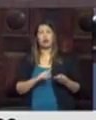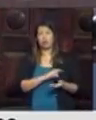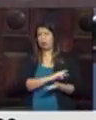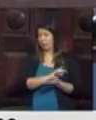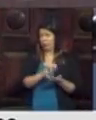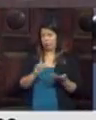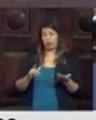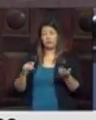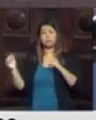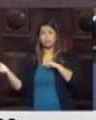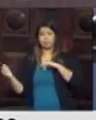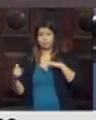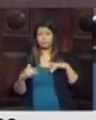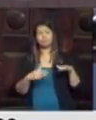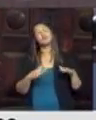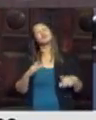Mineira.